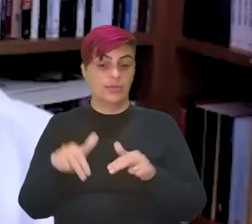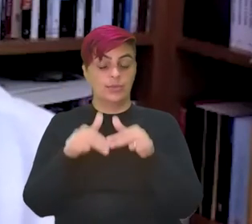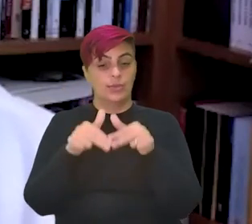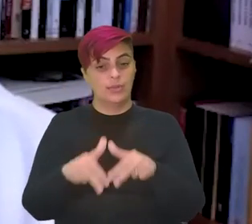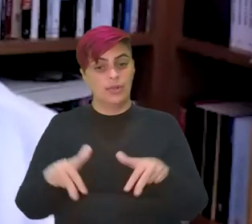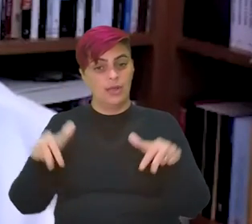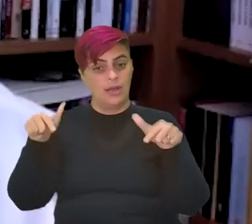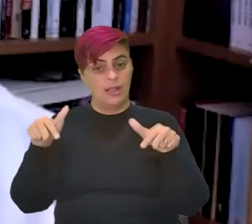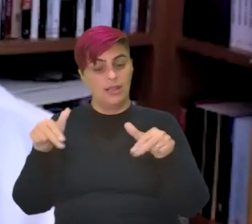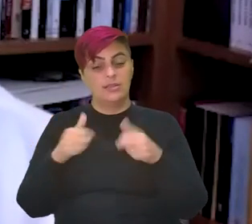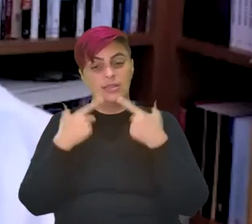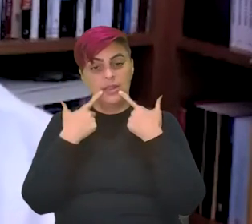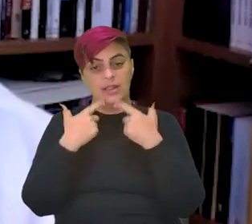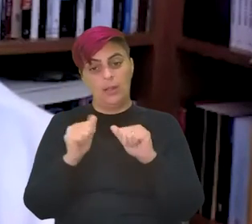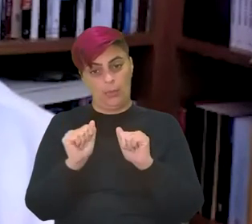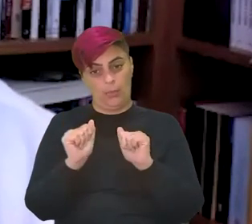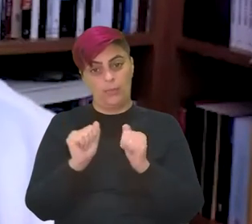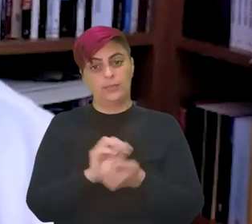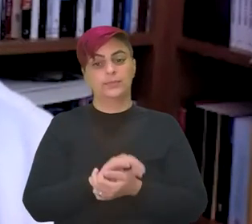Né? Então,